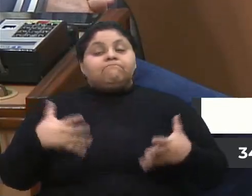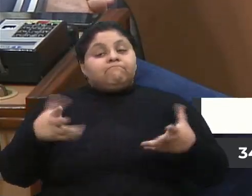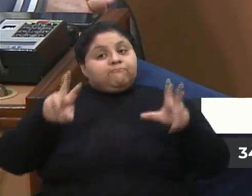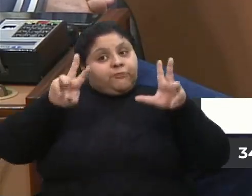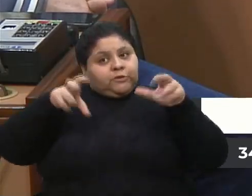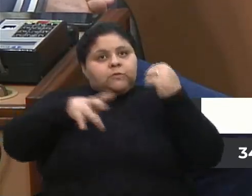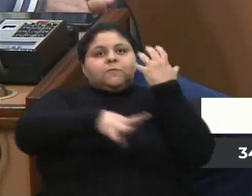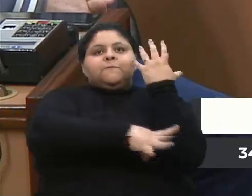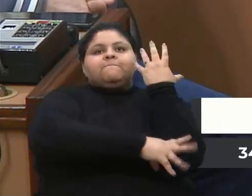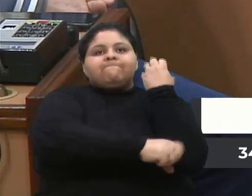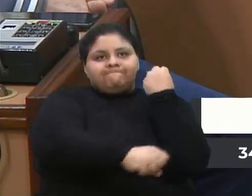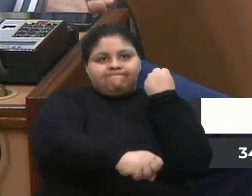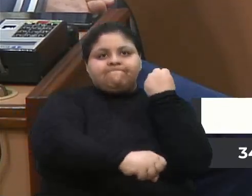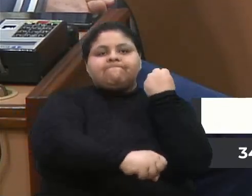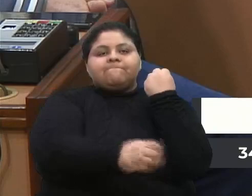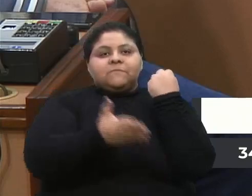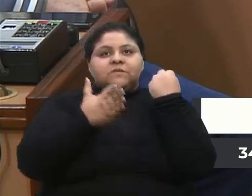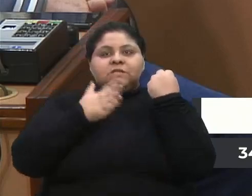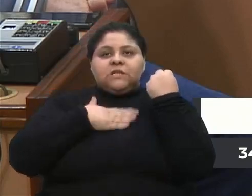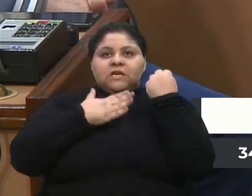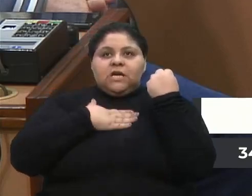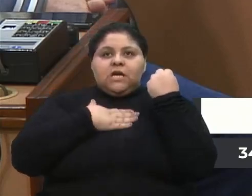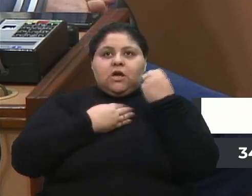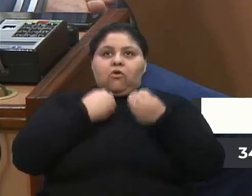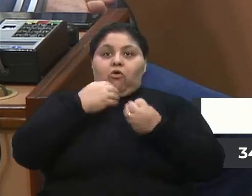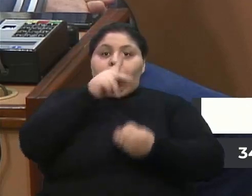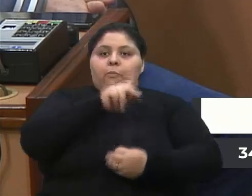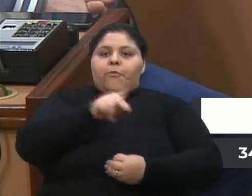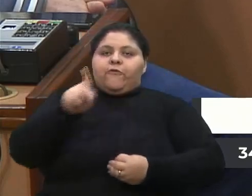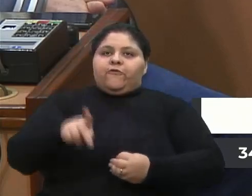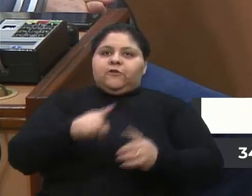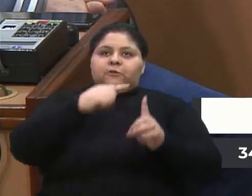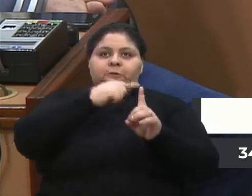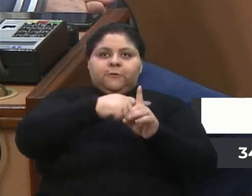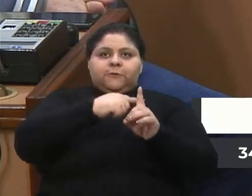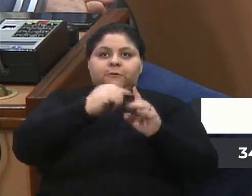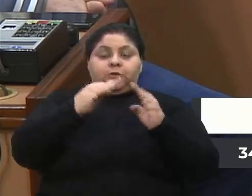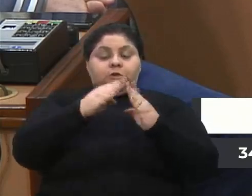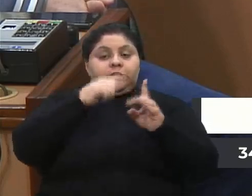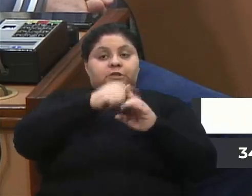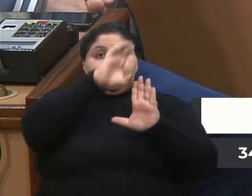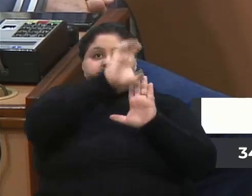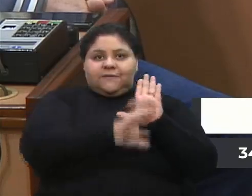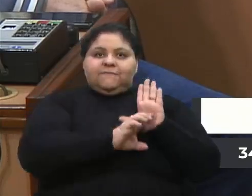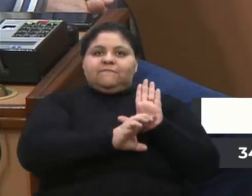aborto, eu, como catequista, como aprendi,